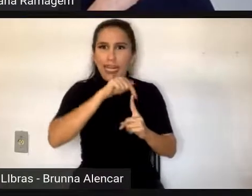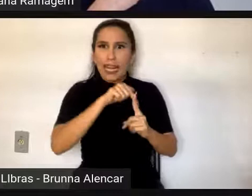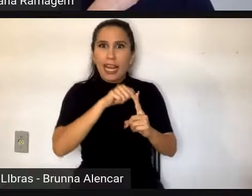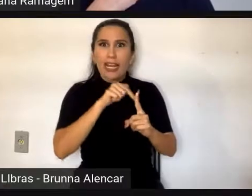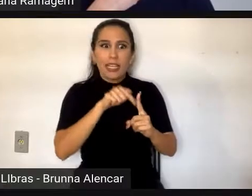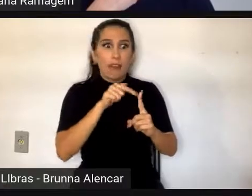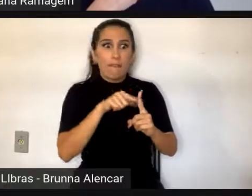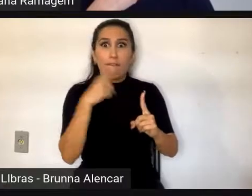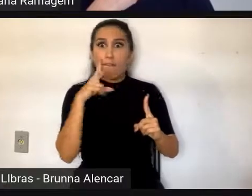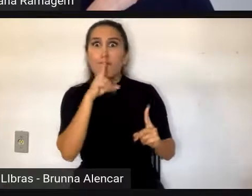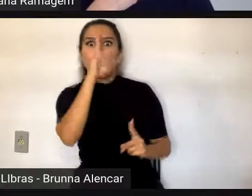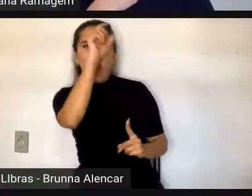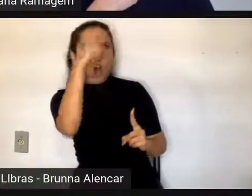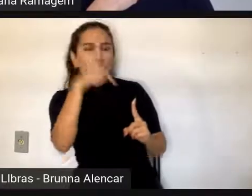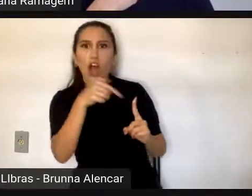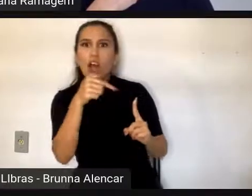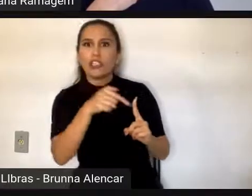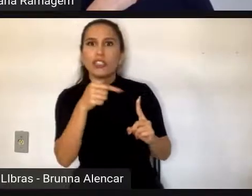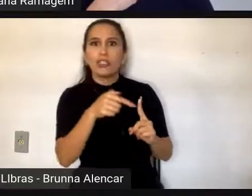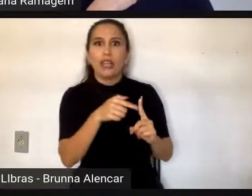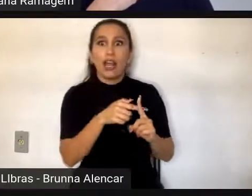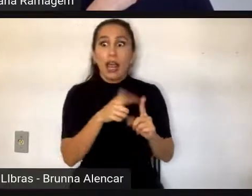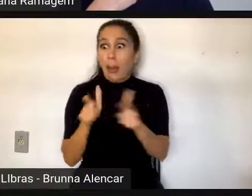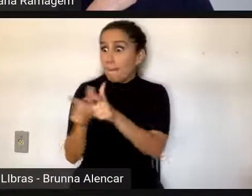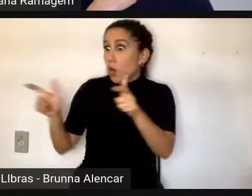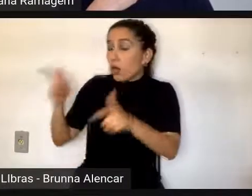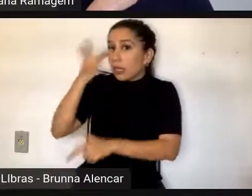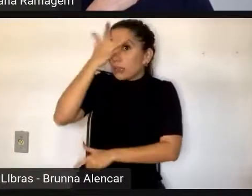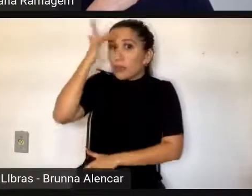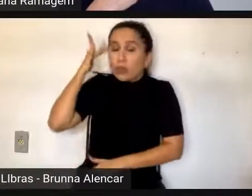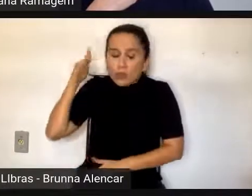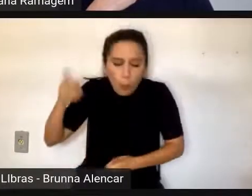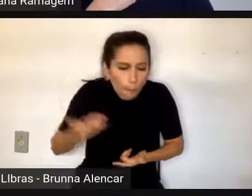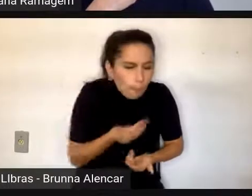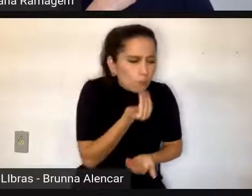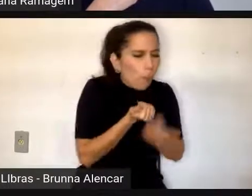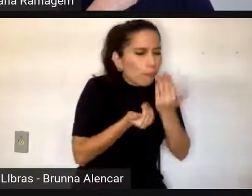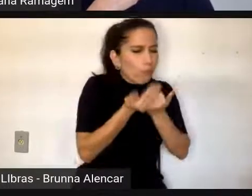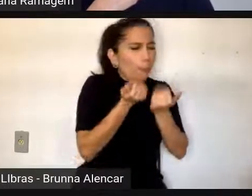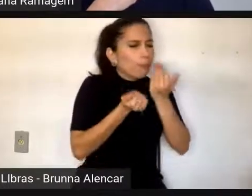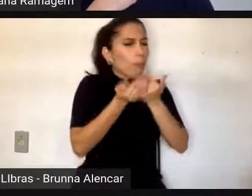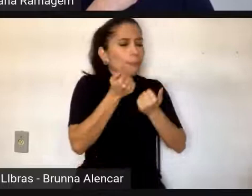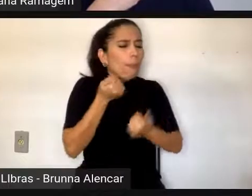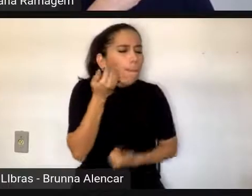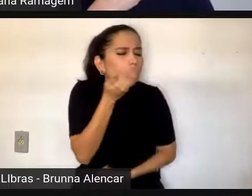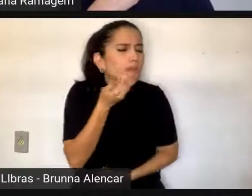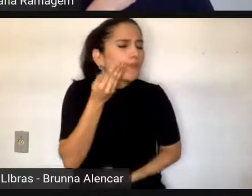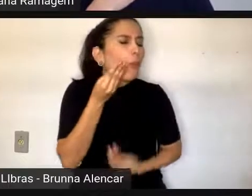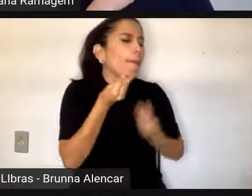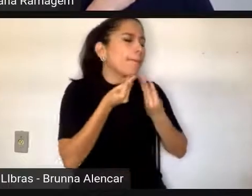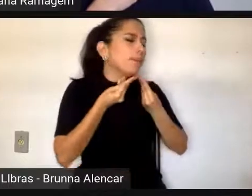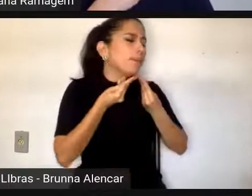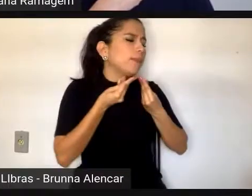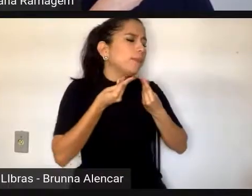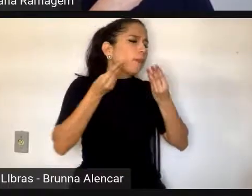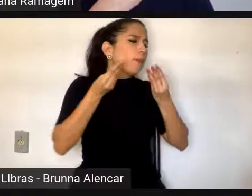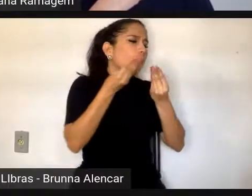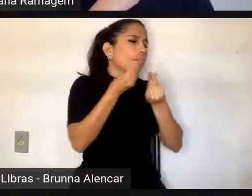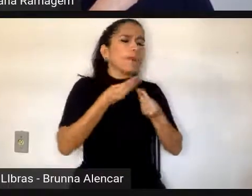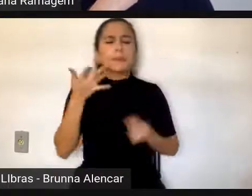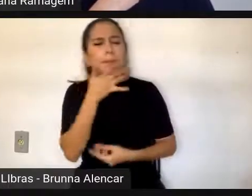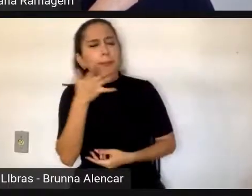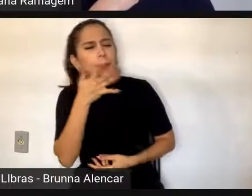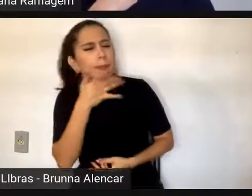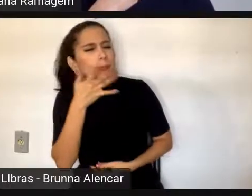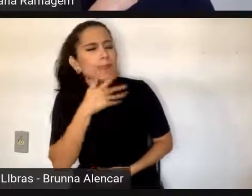muitas vezes para muita gente ela é suficiente para satisfazer. Um damasco seco, uma bananada sem açúcar, uma paçoquinha que